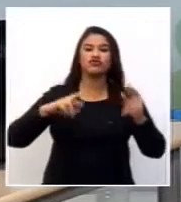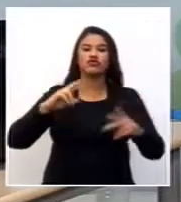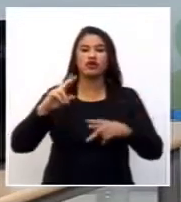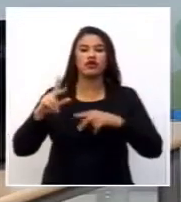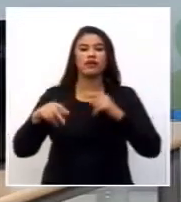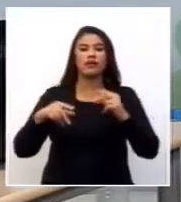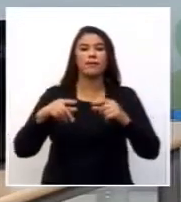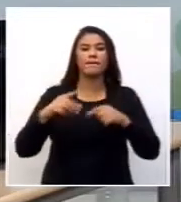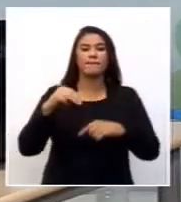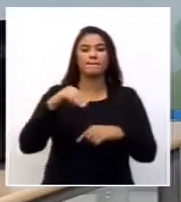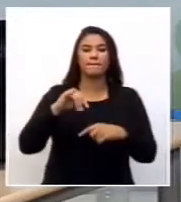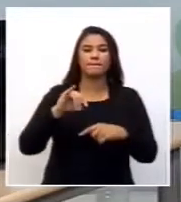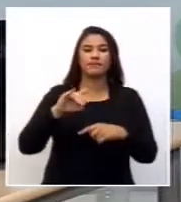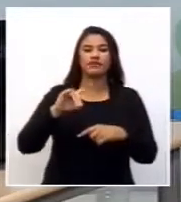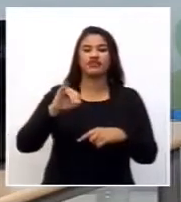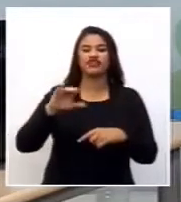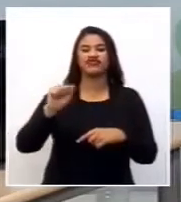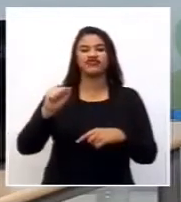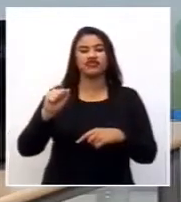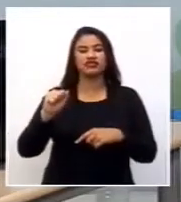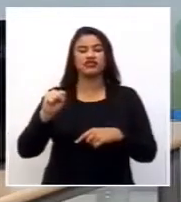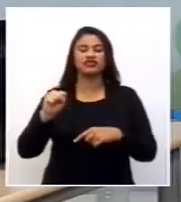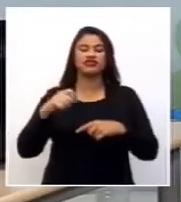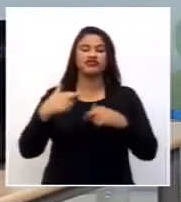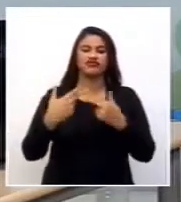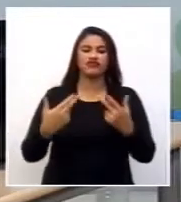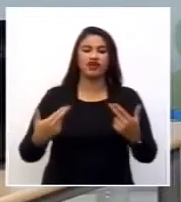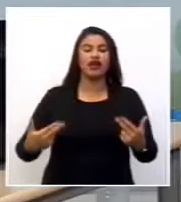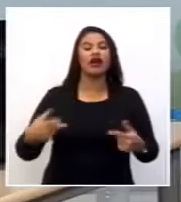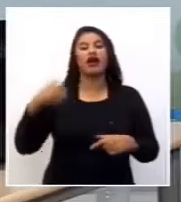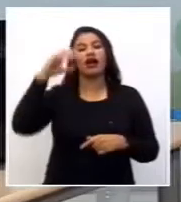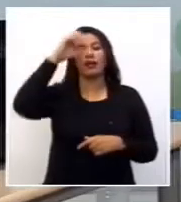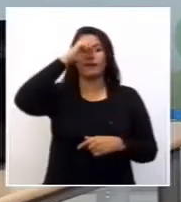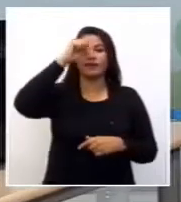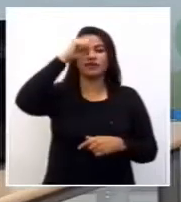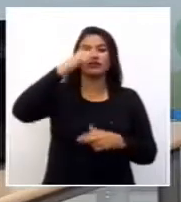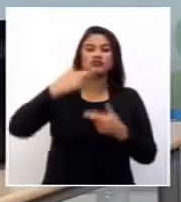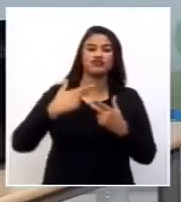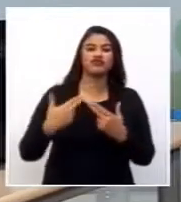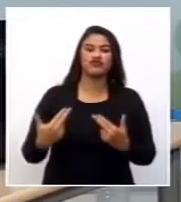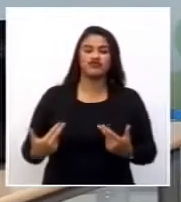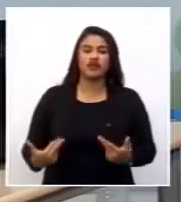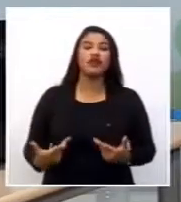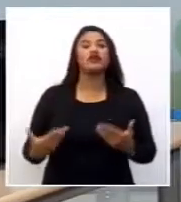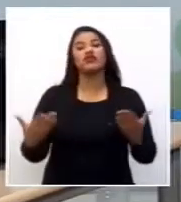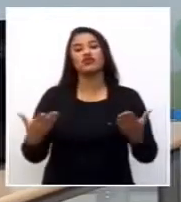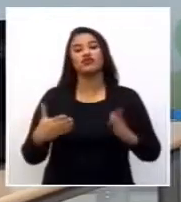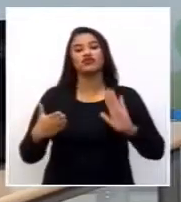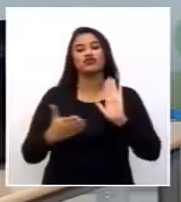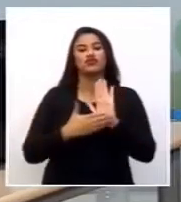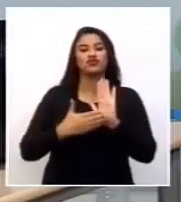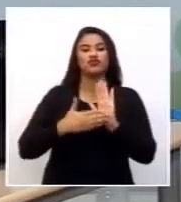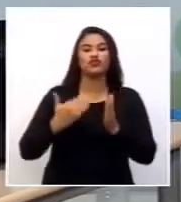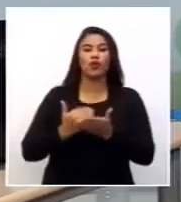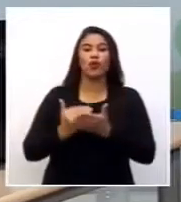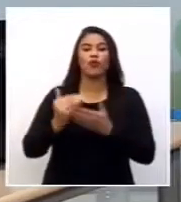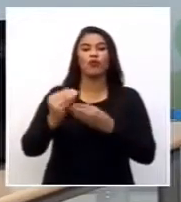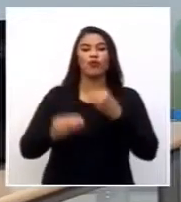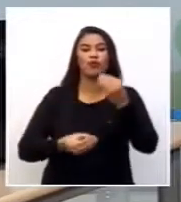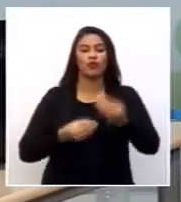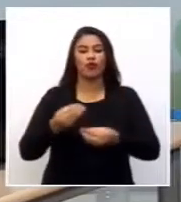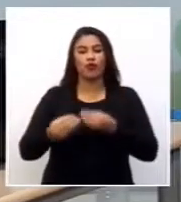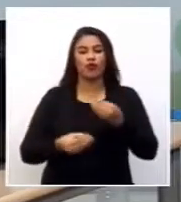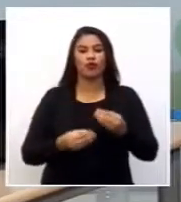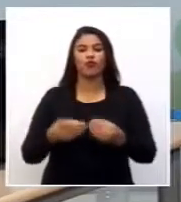falando questão dos ambientes de aprendizagens virtuais e convencionais, né? Diante dessa proposta que nós vamos iniciar agora, vamos falar sobre a questão